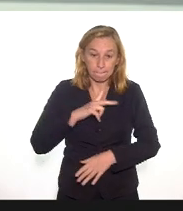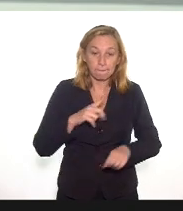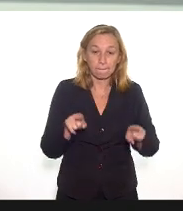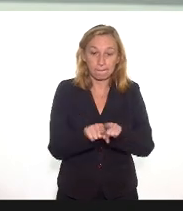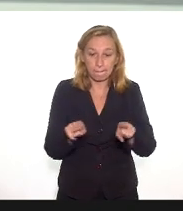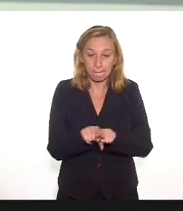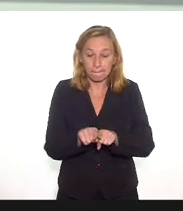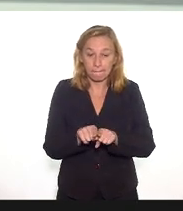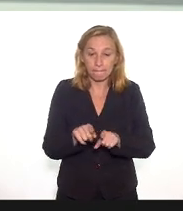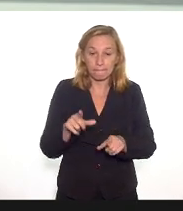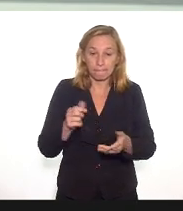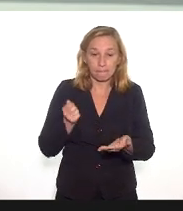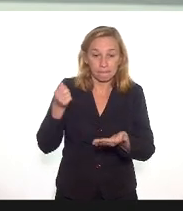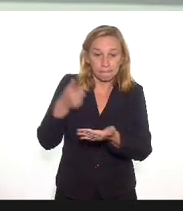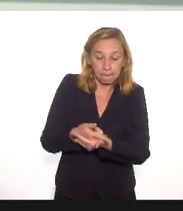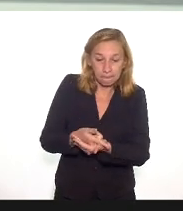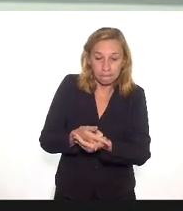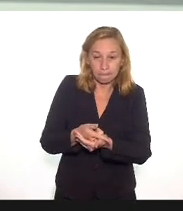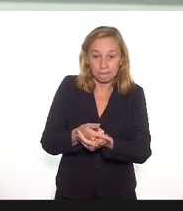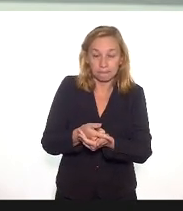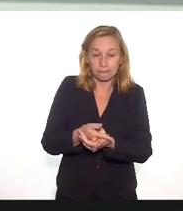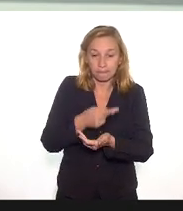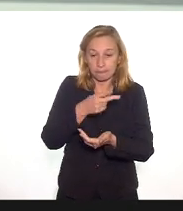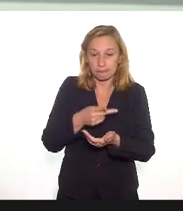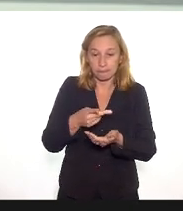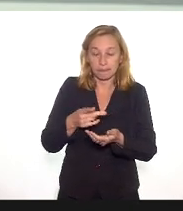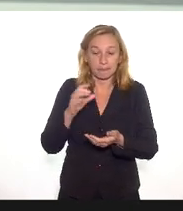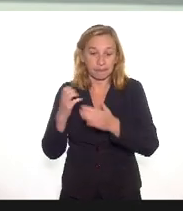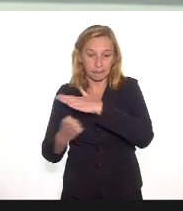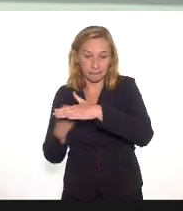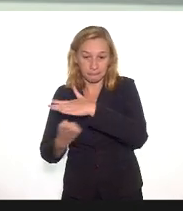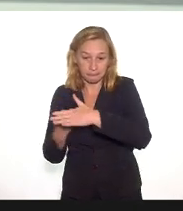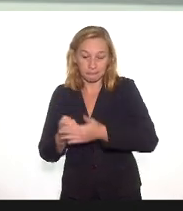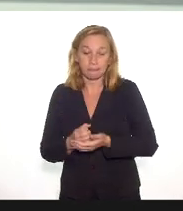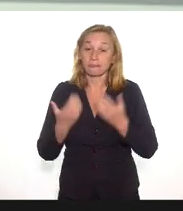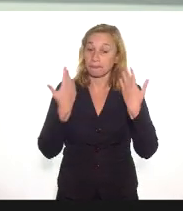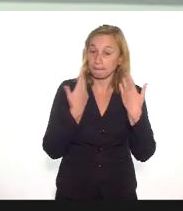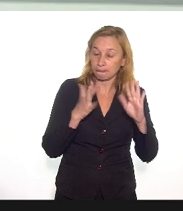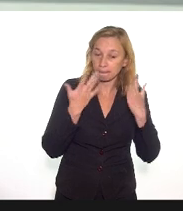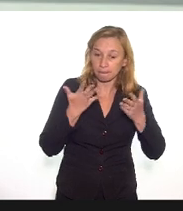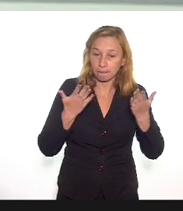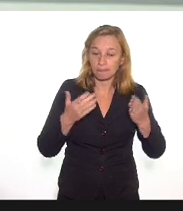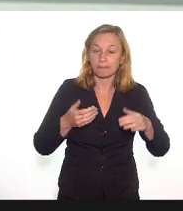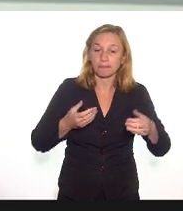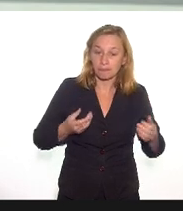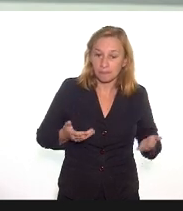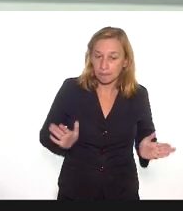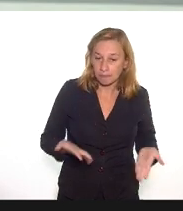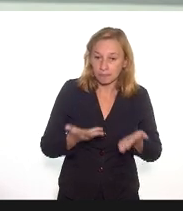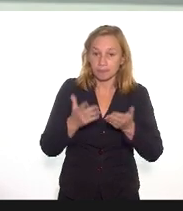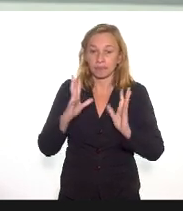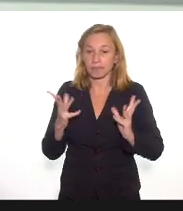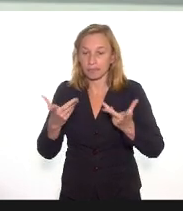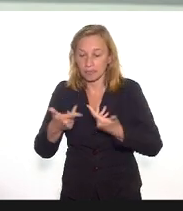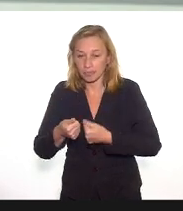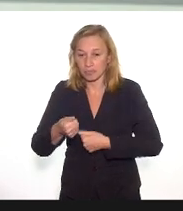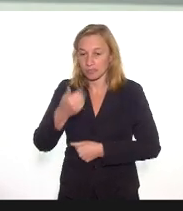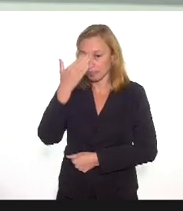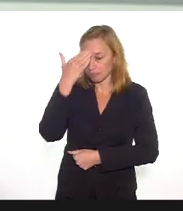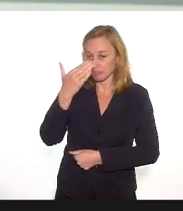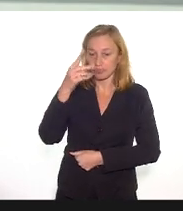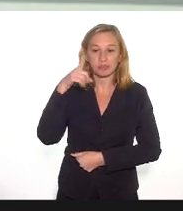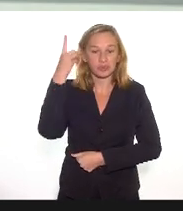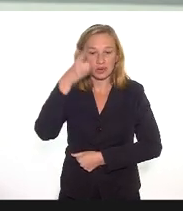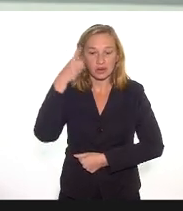gente garantir o pagamento aos fornecedores. Mas estão de parabéns, é uma iniciativa maravilhosa e contem com o apoio do Rio Indústria. Muito obrigado,